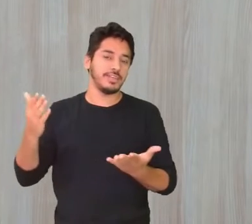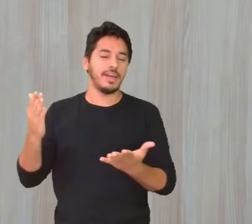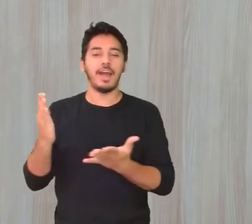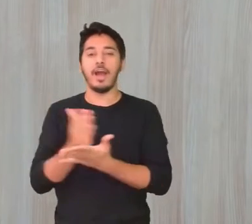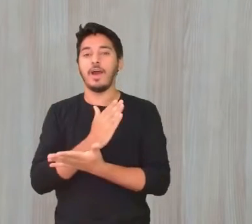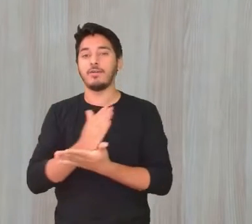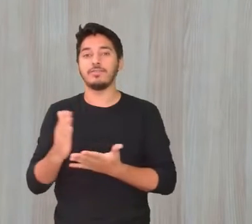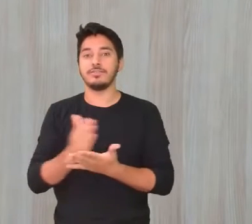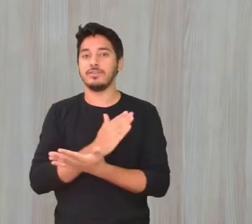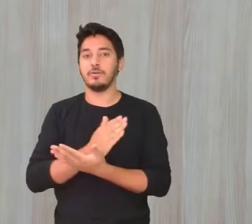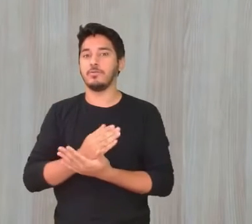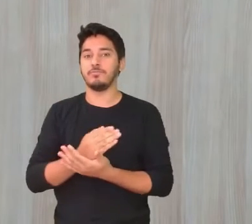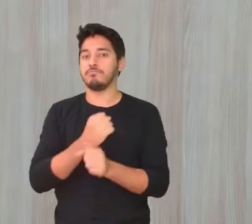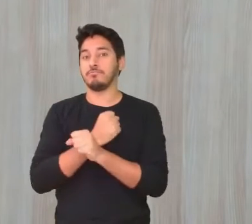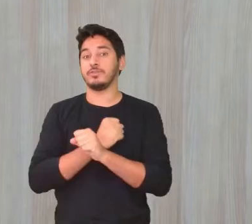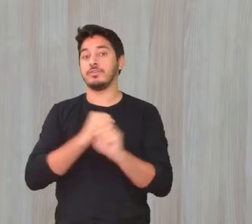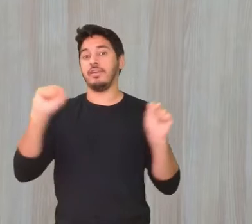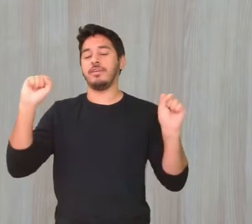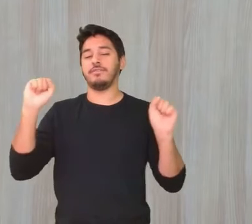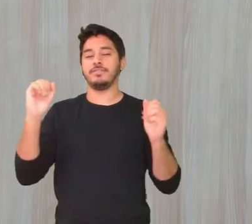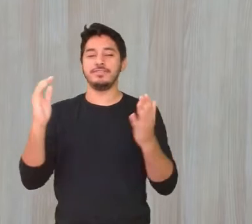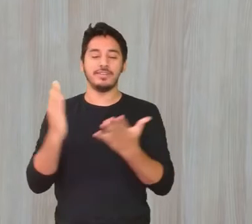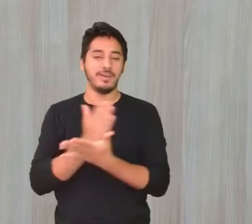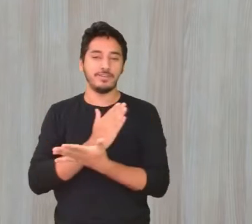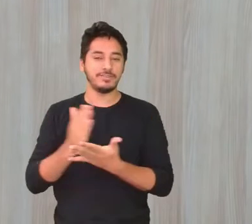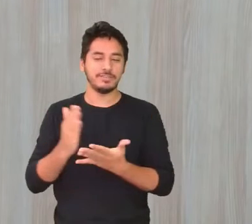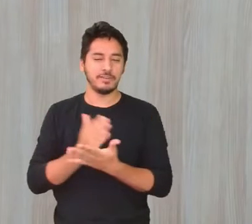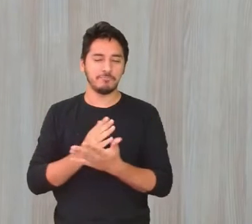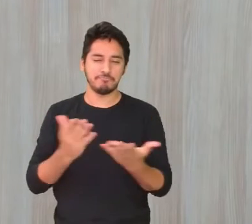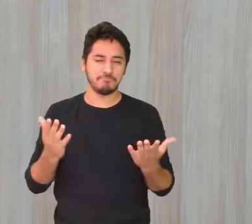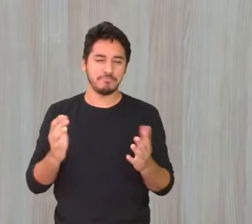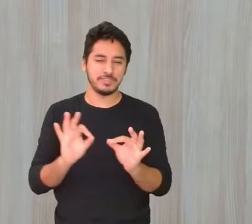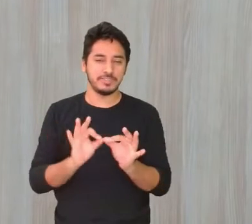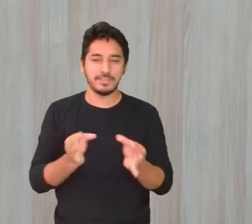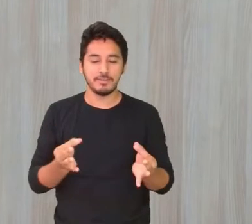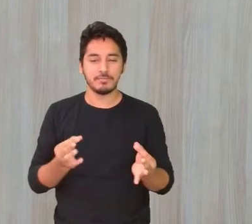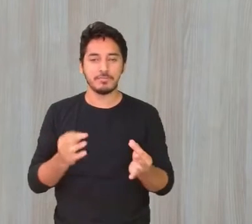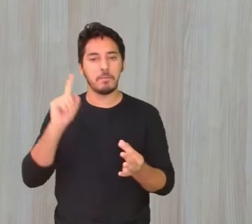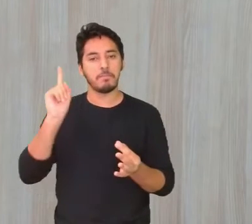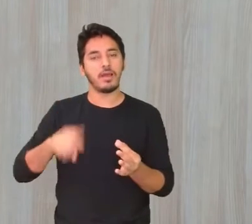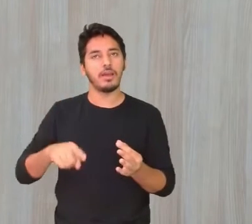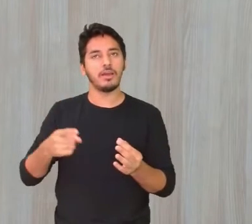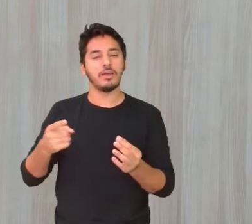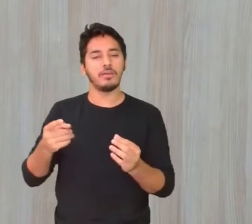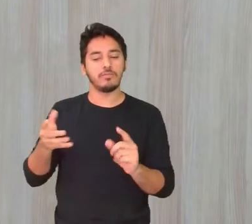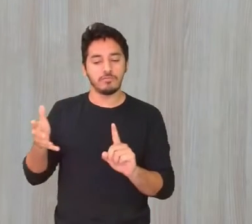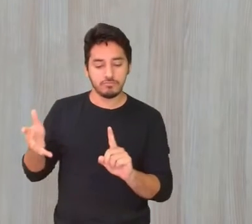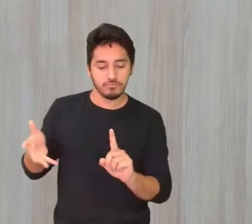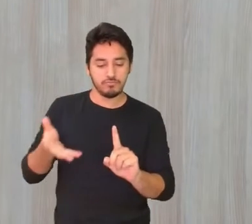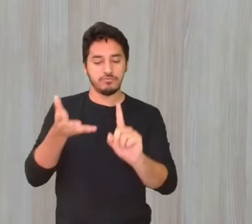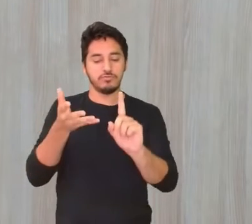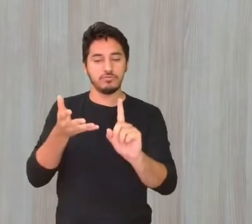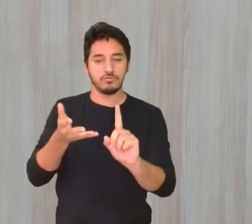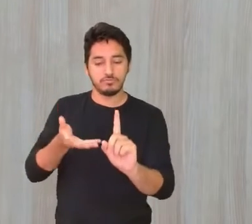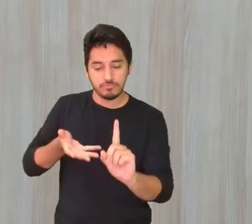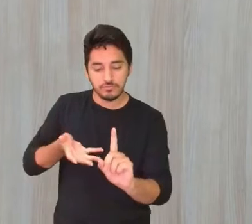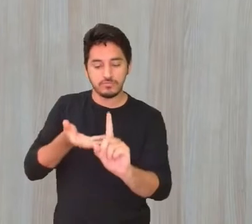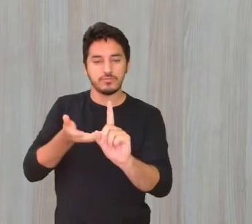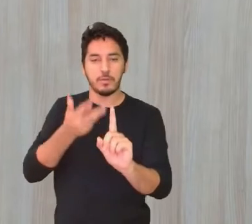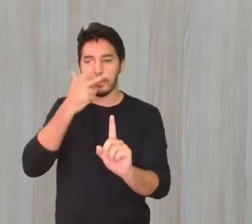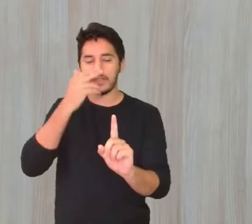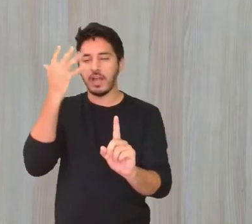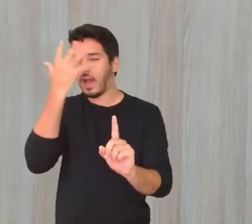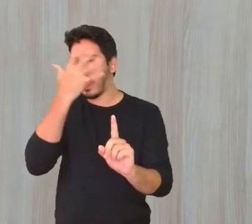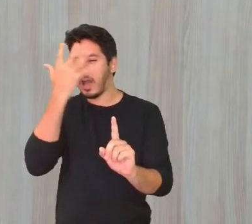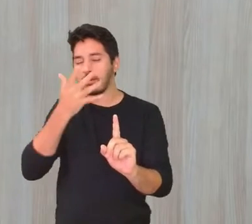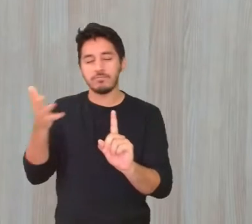bem mirabolantes, outros nem tanto. Mas eu acho que seja esse impulso, sabe? Esse impulso invisível